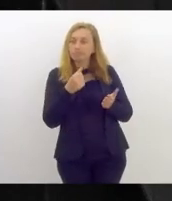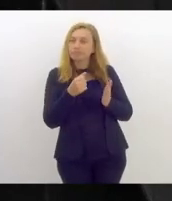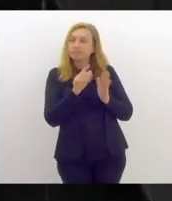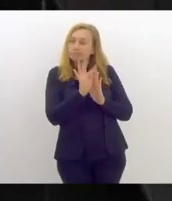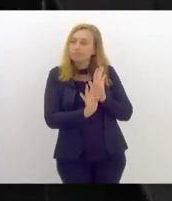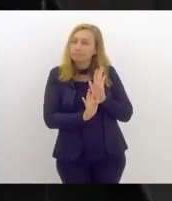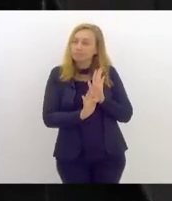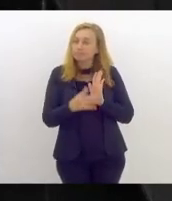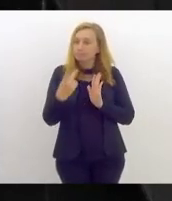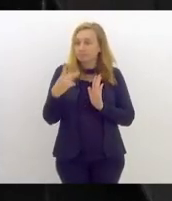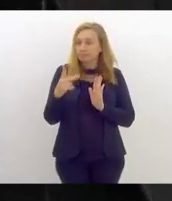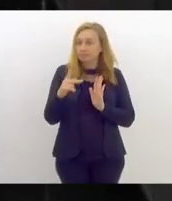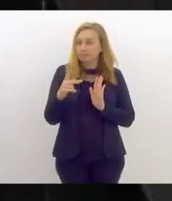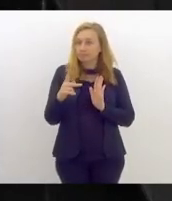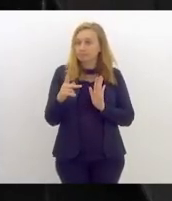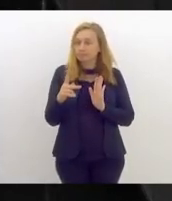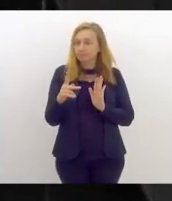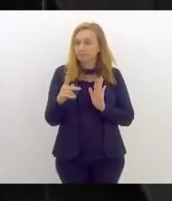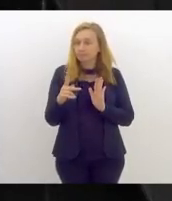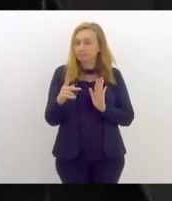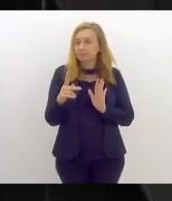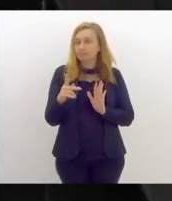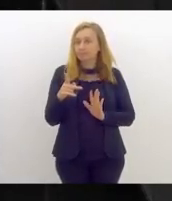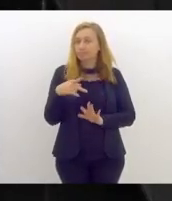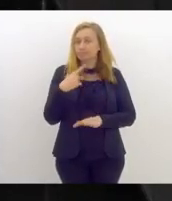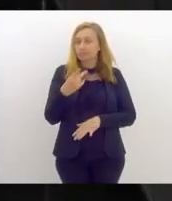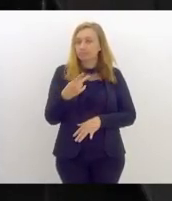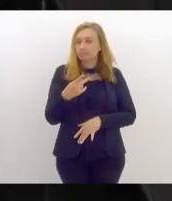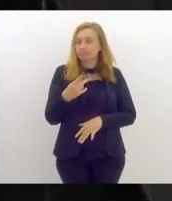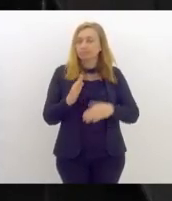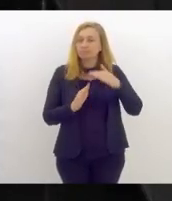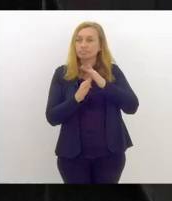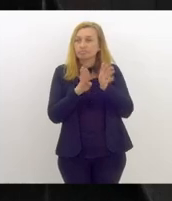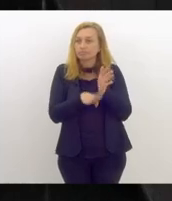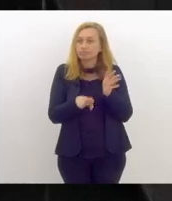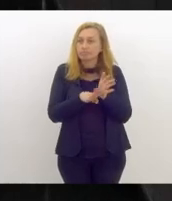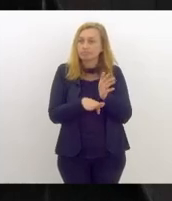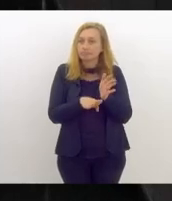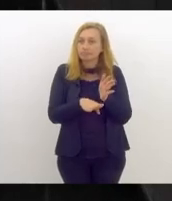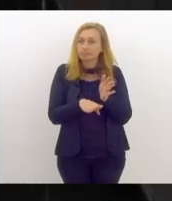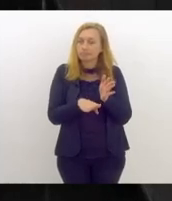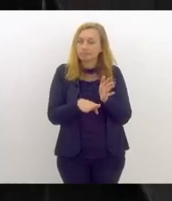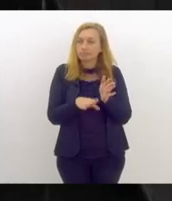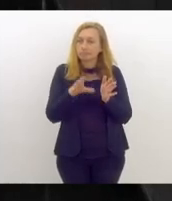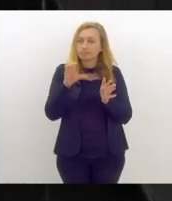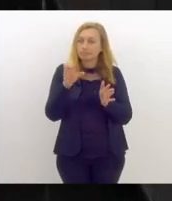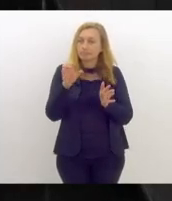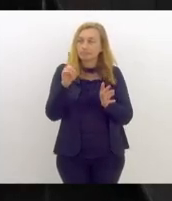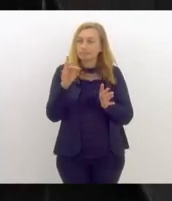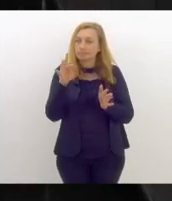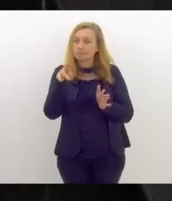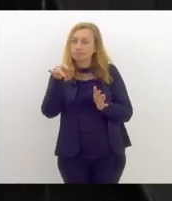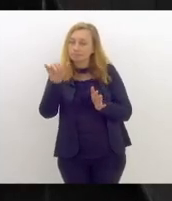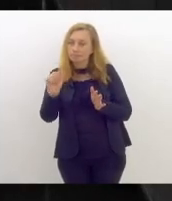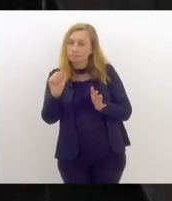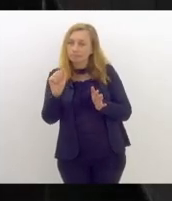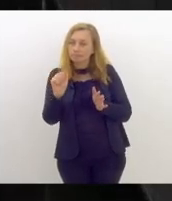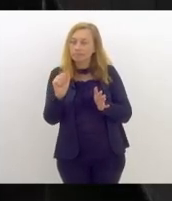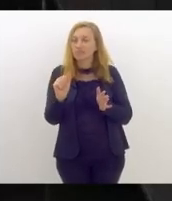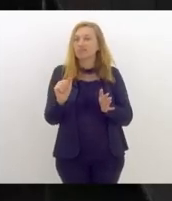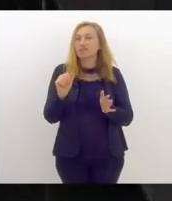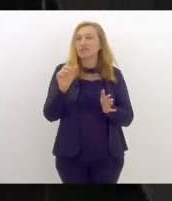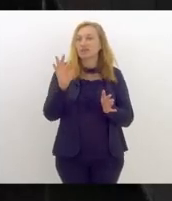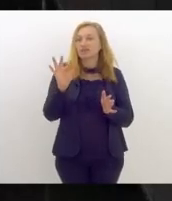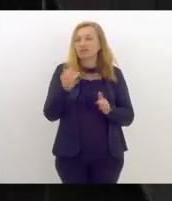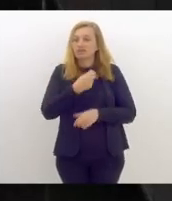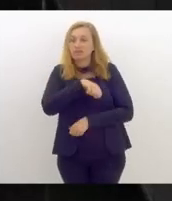Paulo a seguinte o seguinte jogo de palavras ela fala teto de gastos é uma cloroquina fiscal ou seja assim